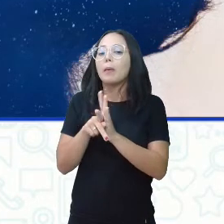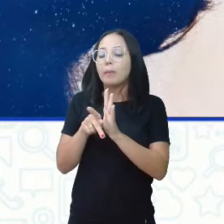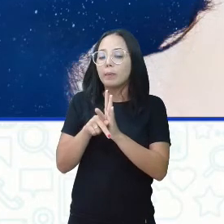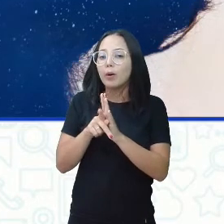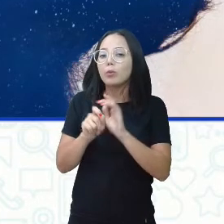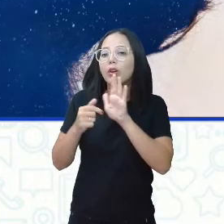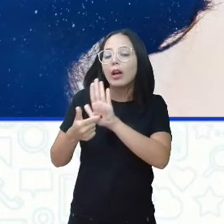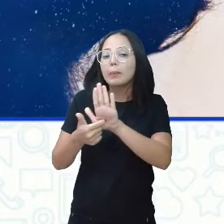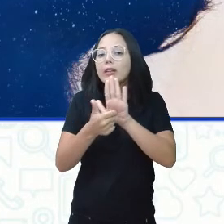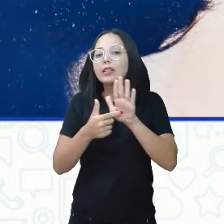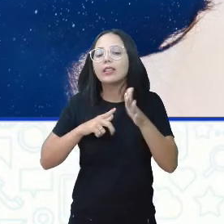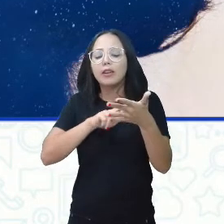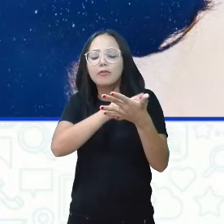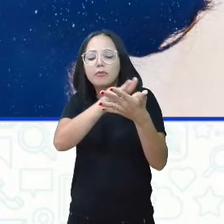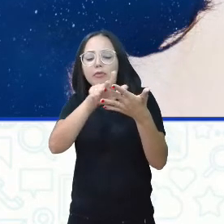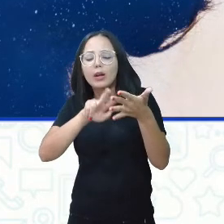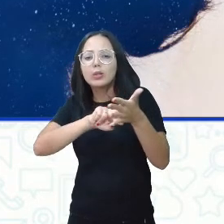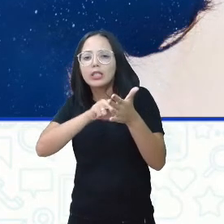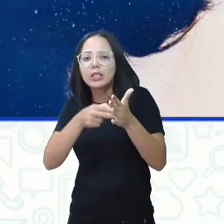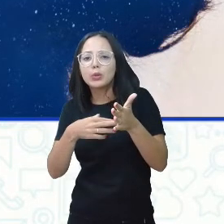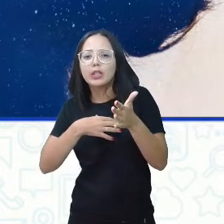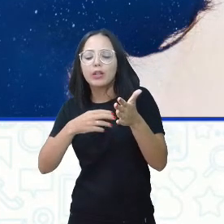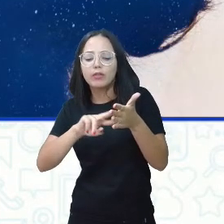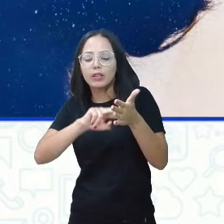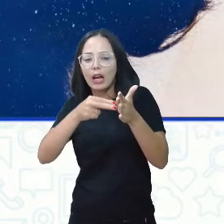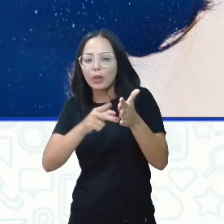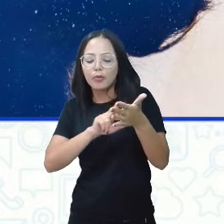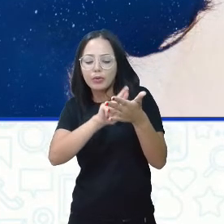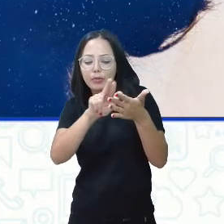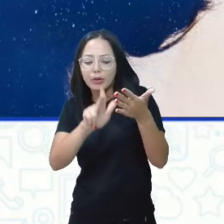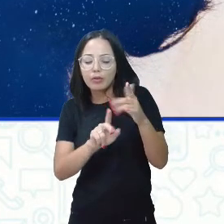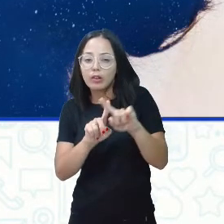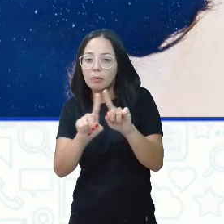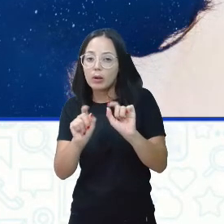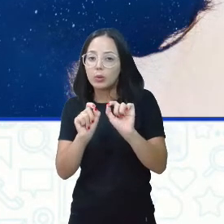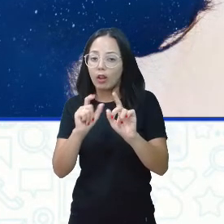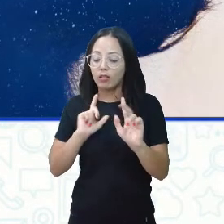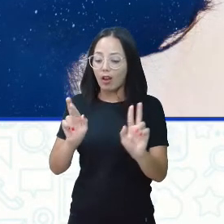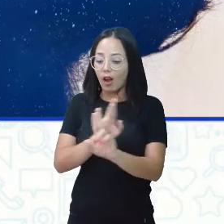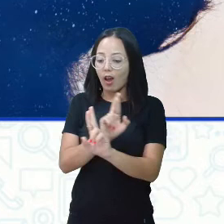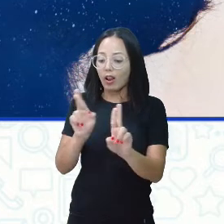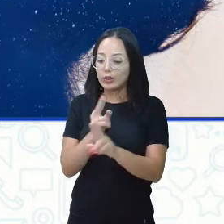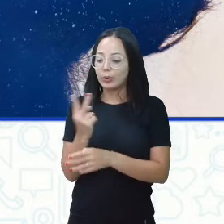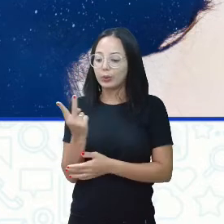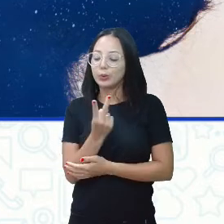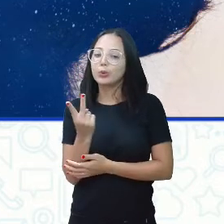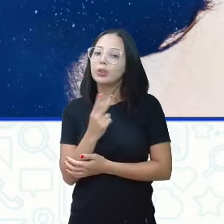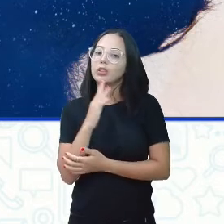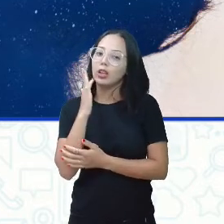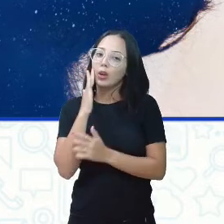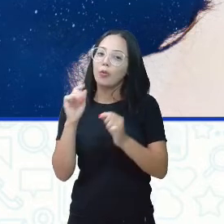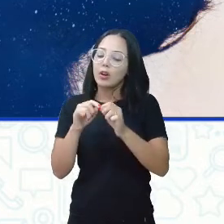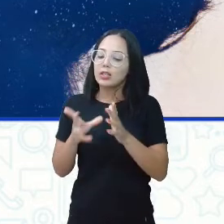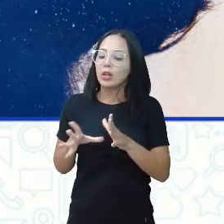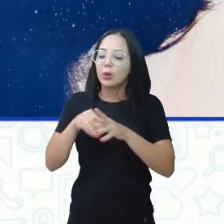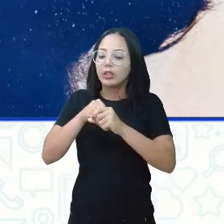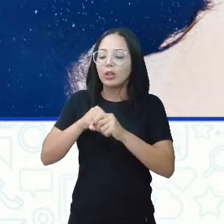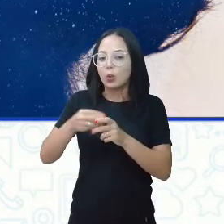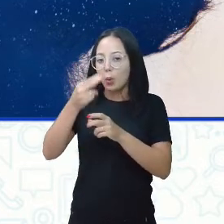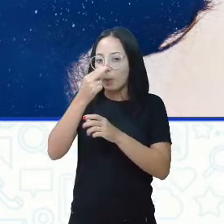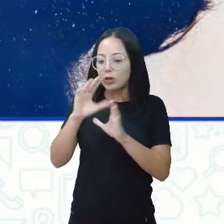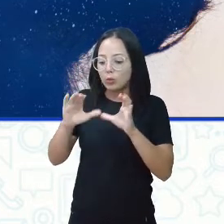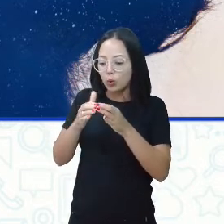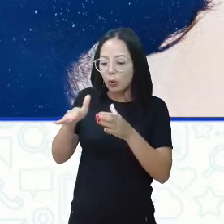apresenta sentidos distintos, desculpa, mas preservam relação entre si, fazendo parte de um mesmo